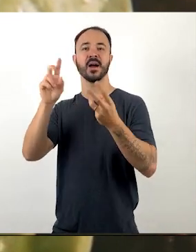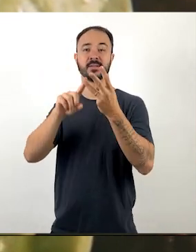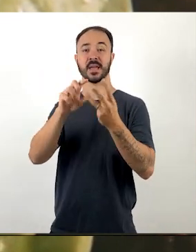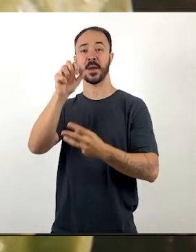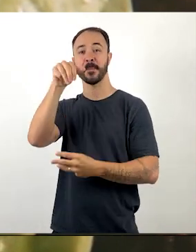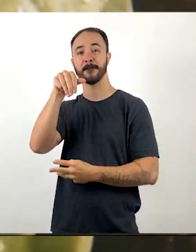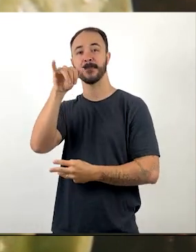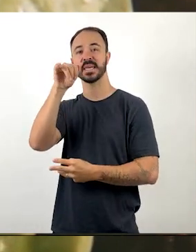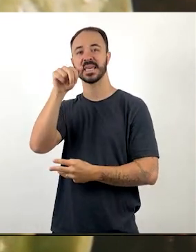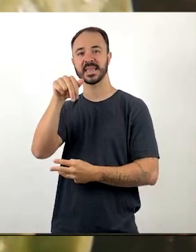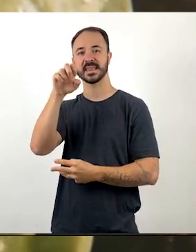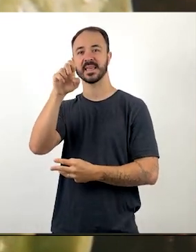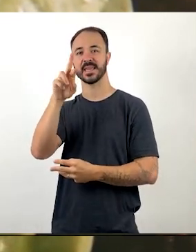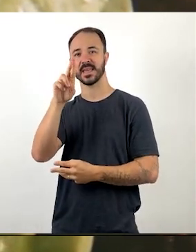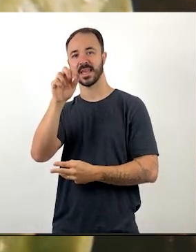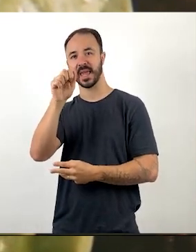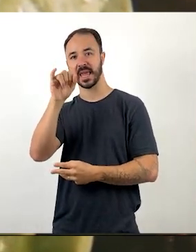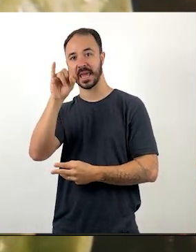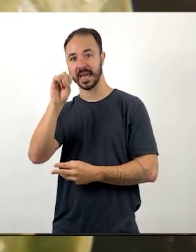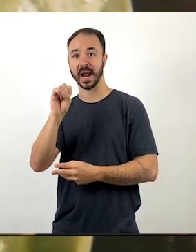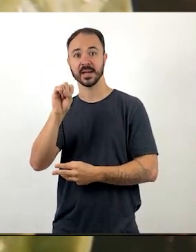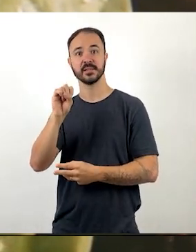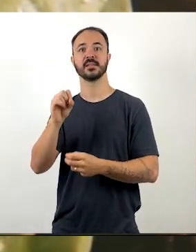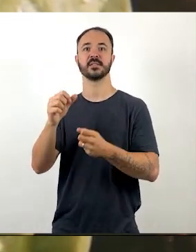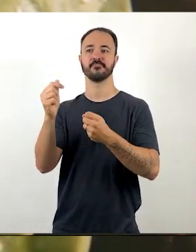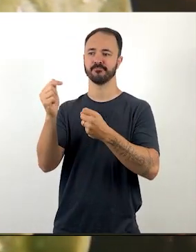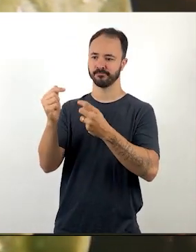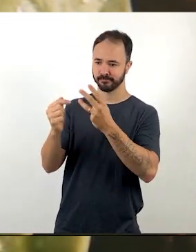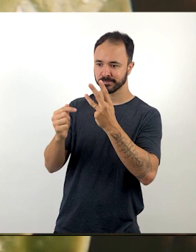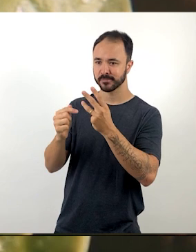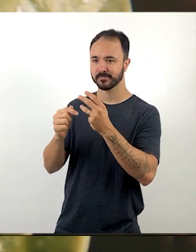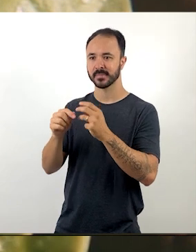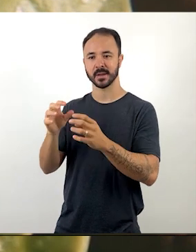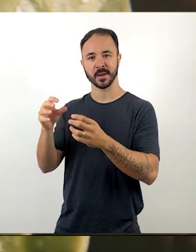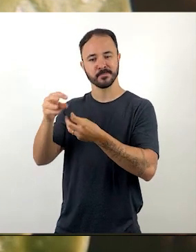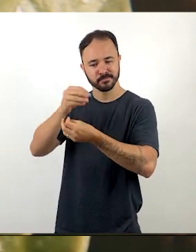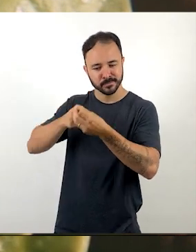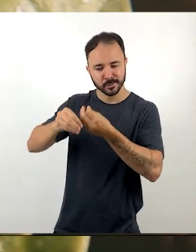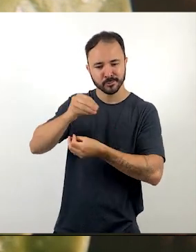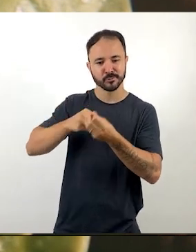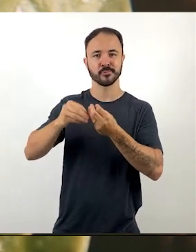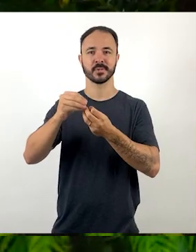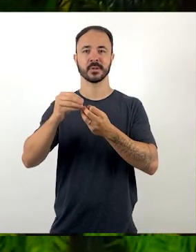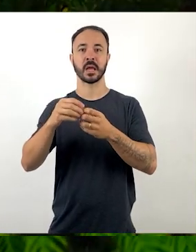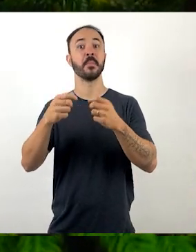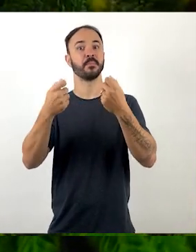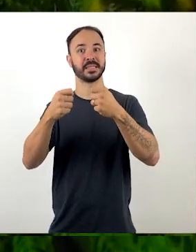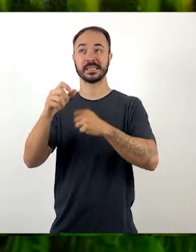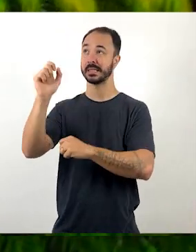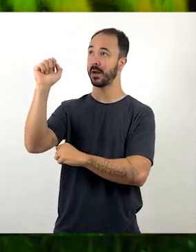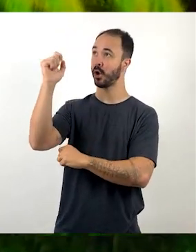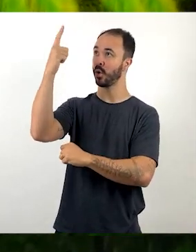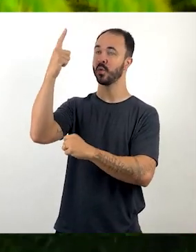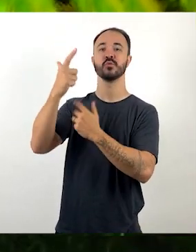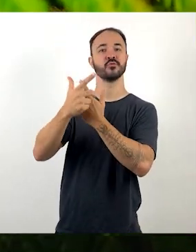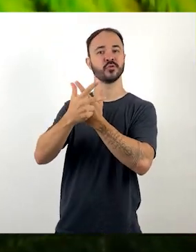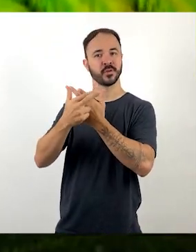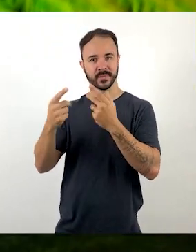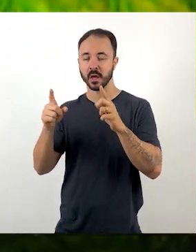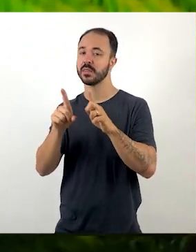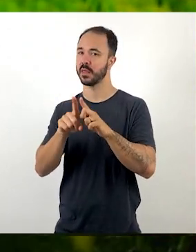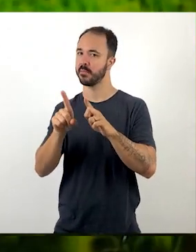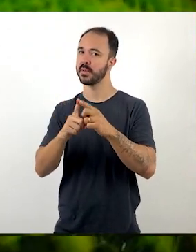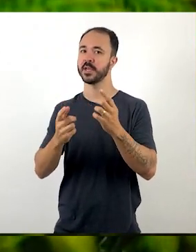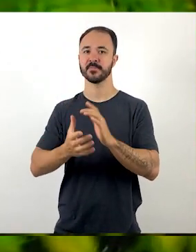isso. Esse processo é realizado em cloroplastos, requer uma certa quantidade de luz e terminará na produção